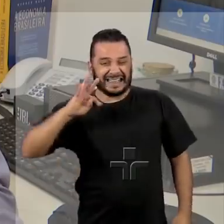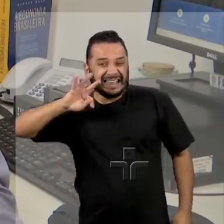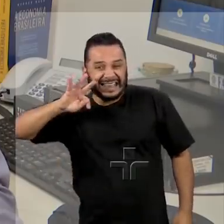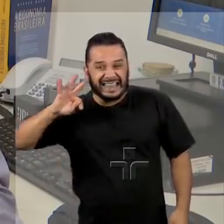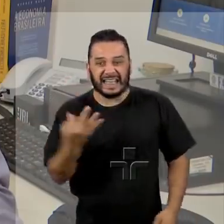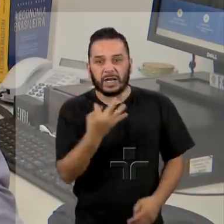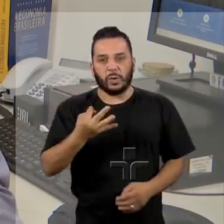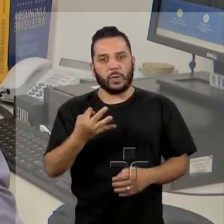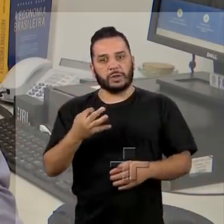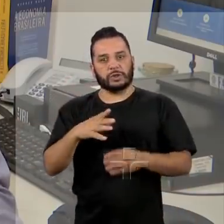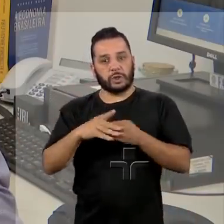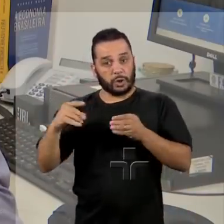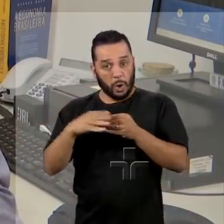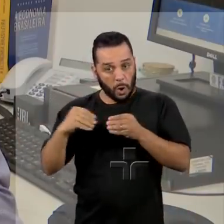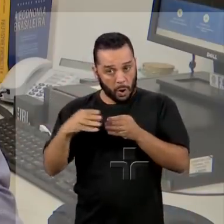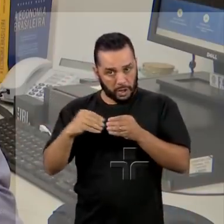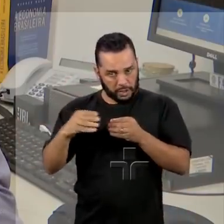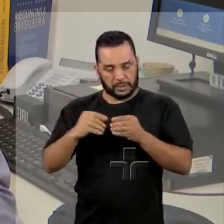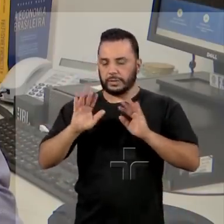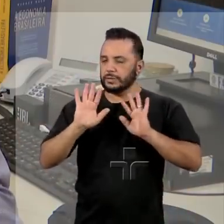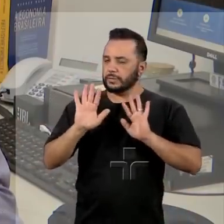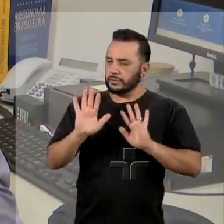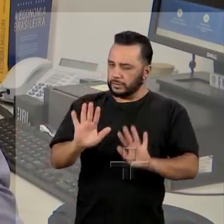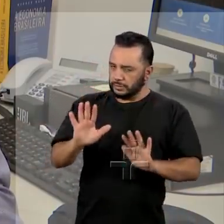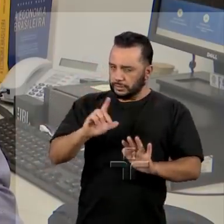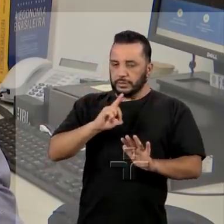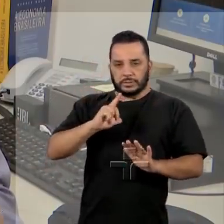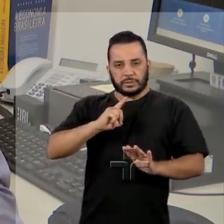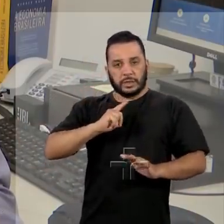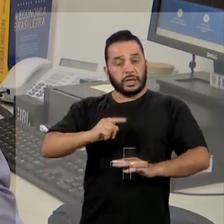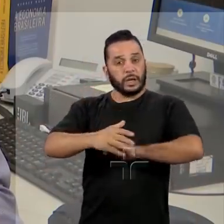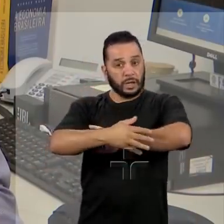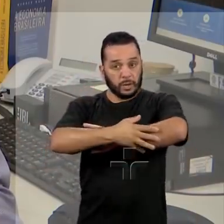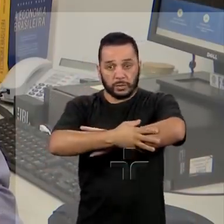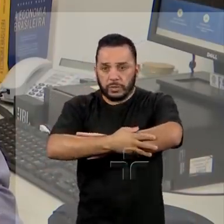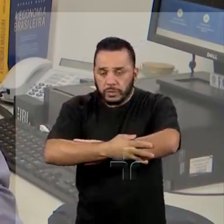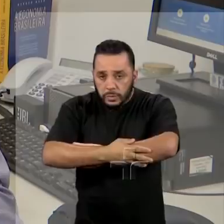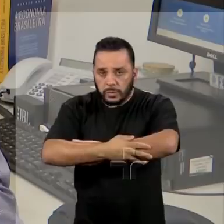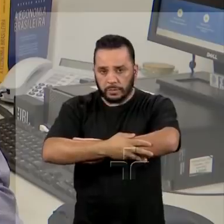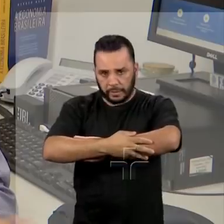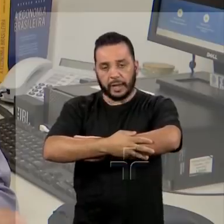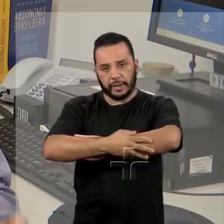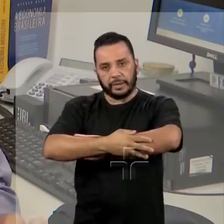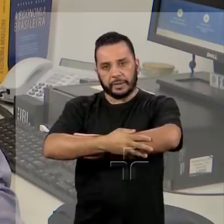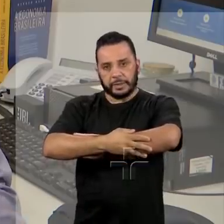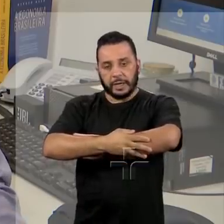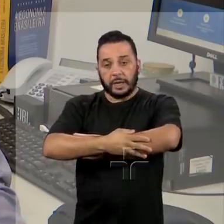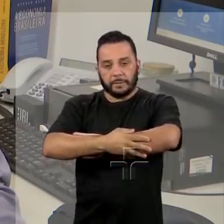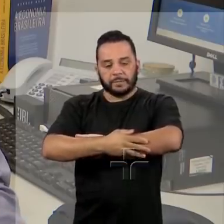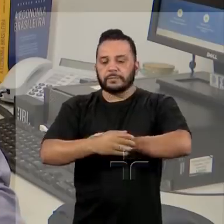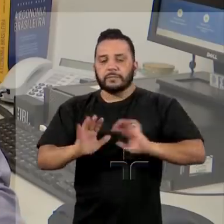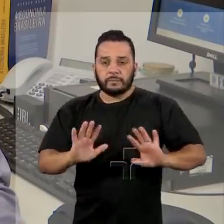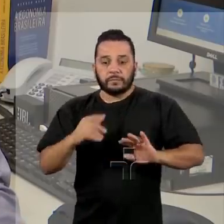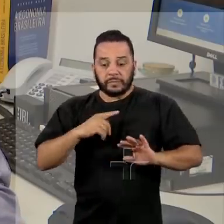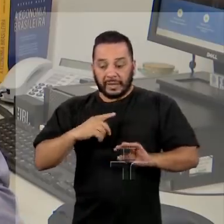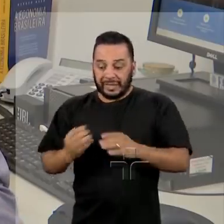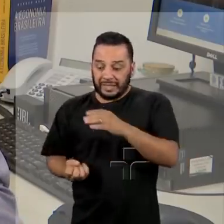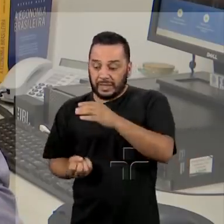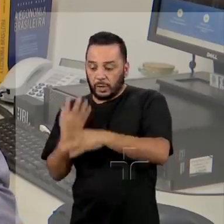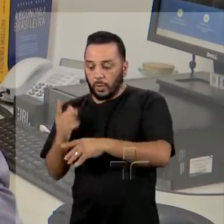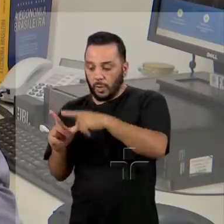frente à União Europeia na época, criamos o Mercosul, mas foi puramente